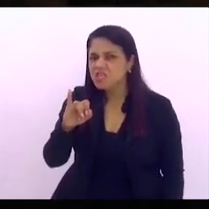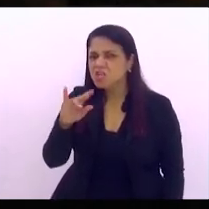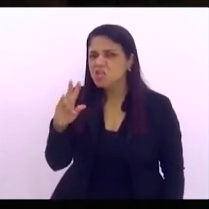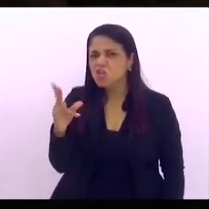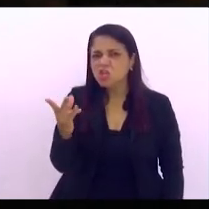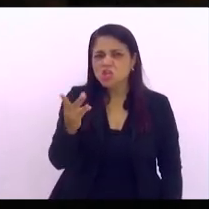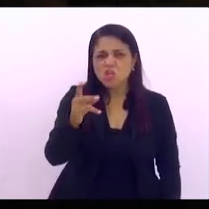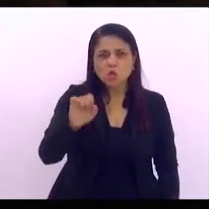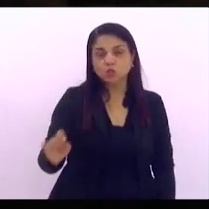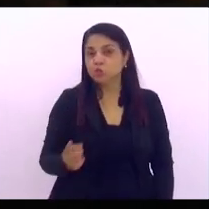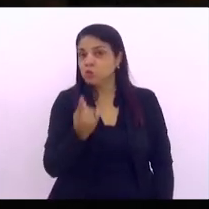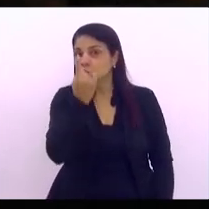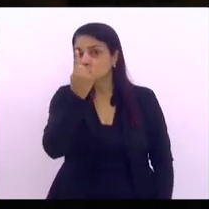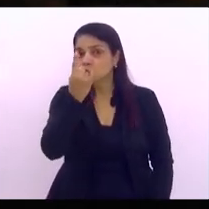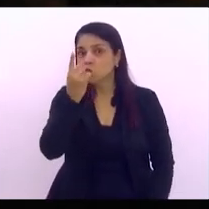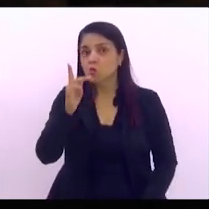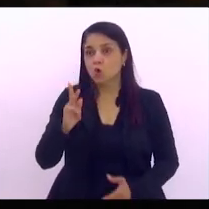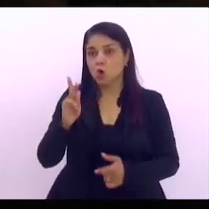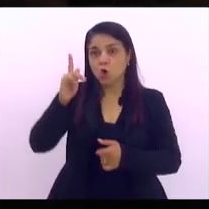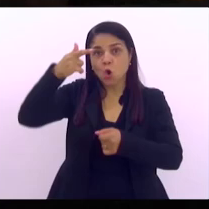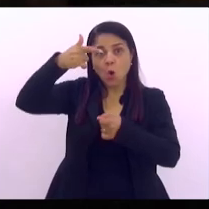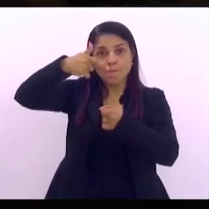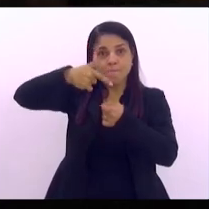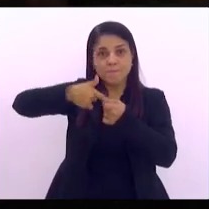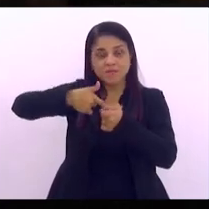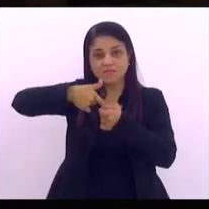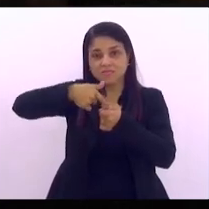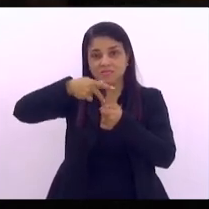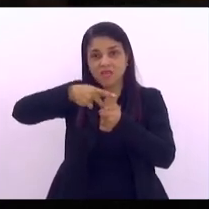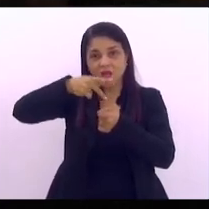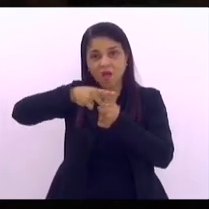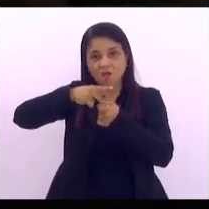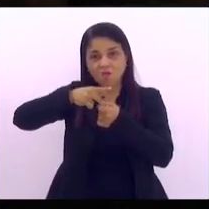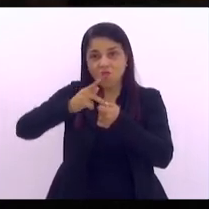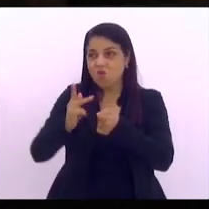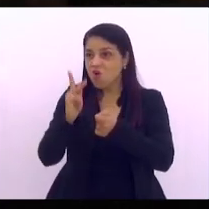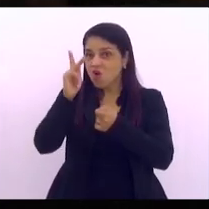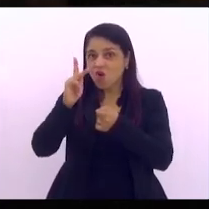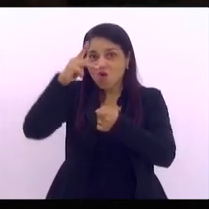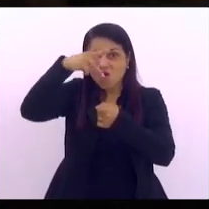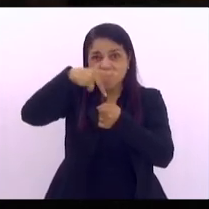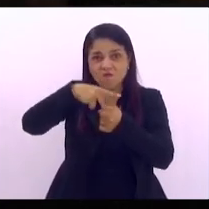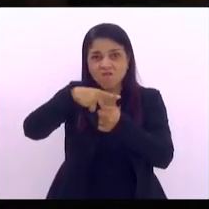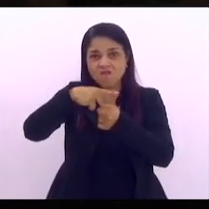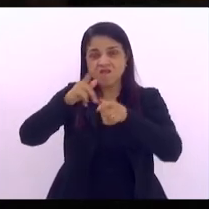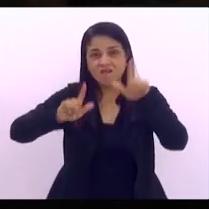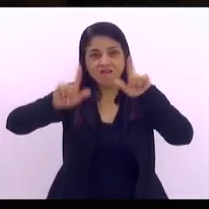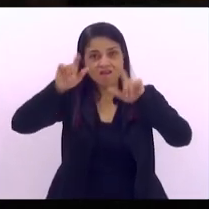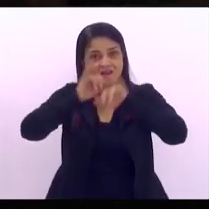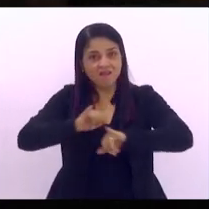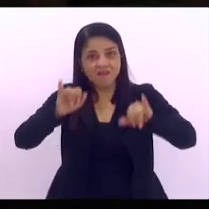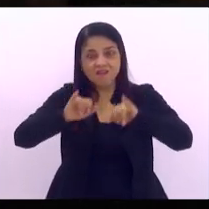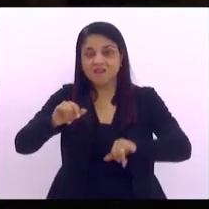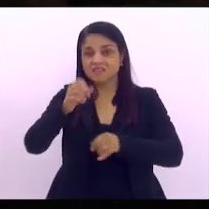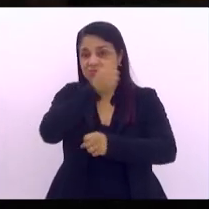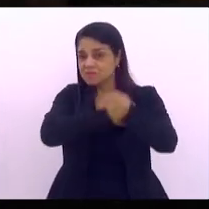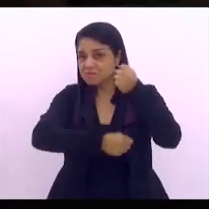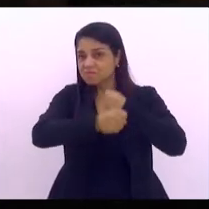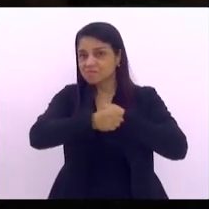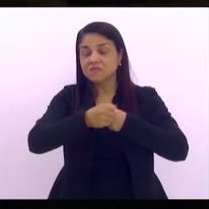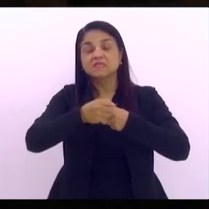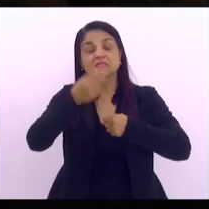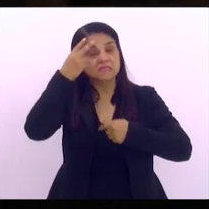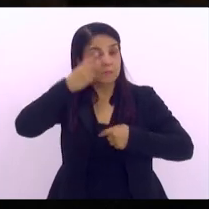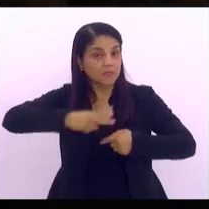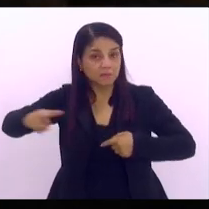da Petrobras, deputado Valdassar, num único comercial da Petrobras, na semana passada, esse Petrobras fez 70 anos, num